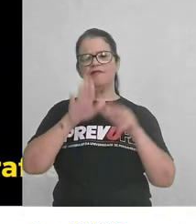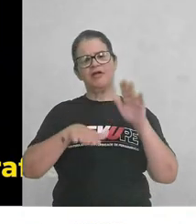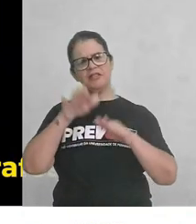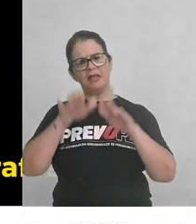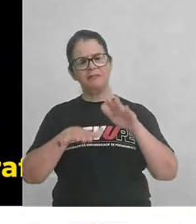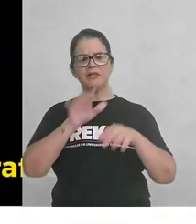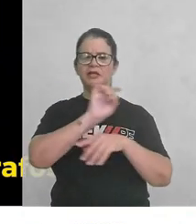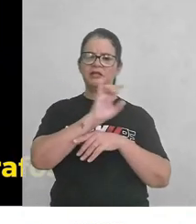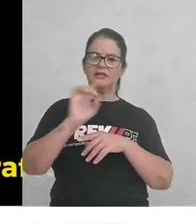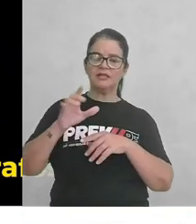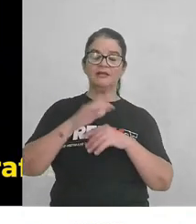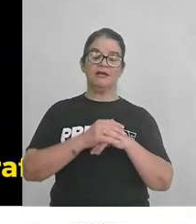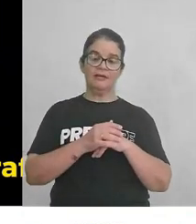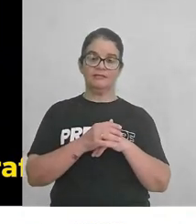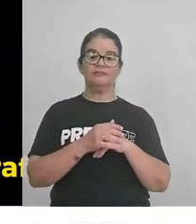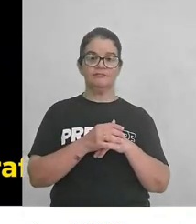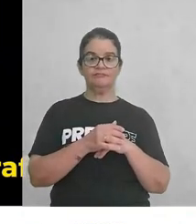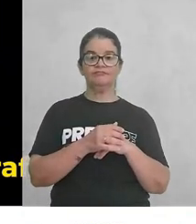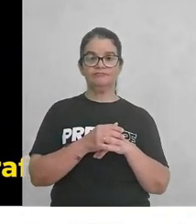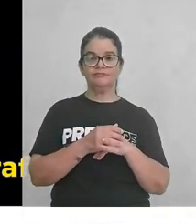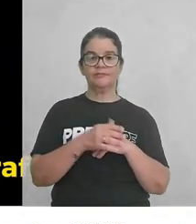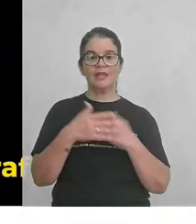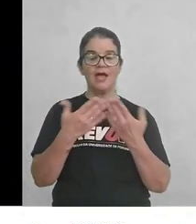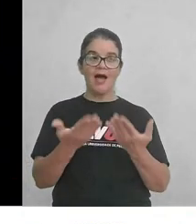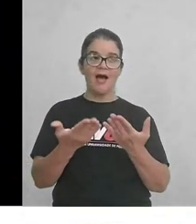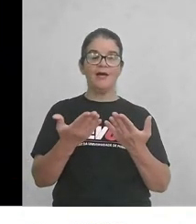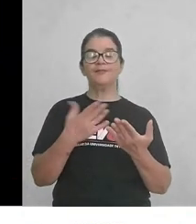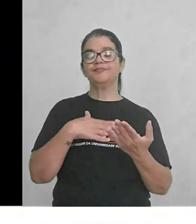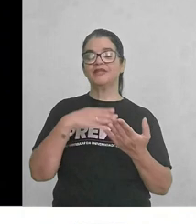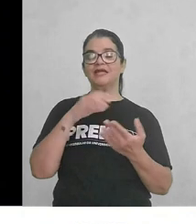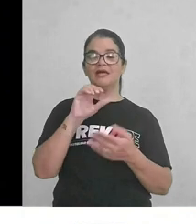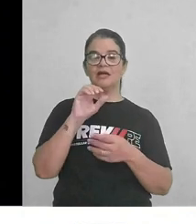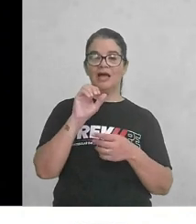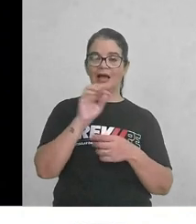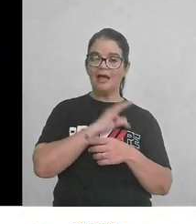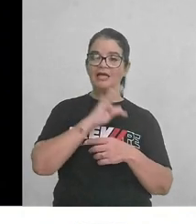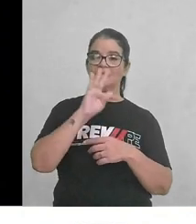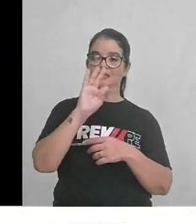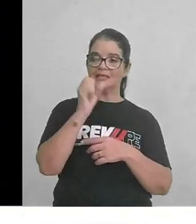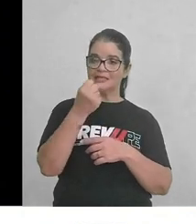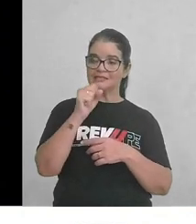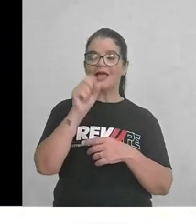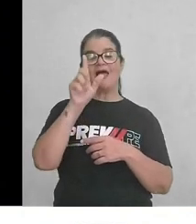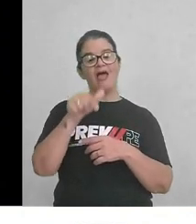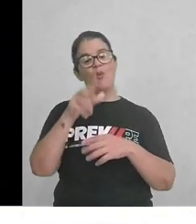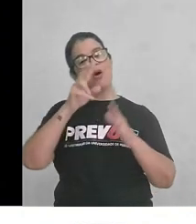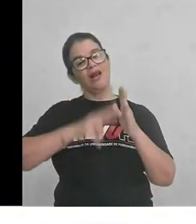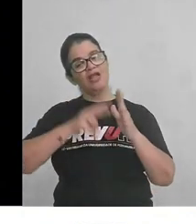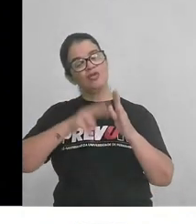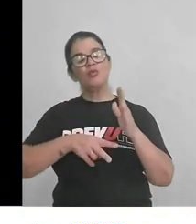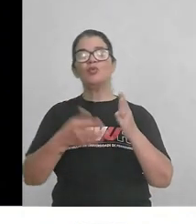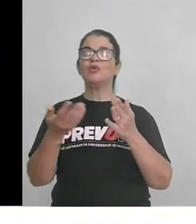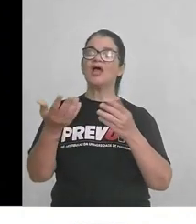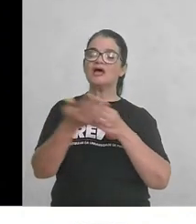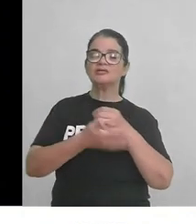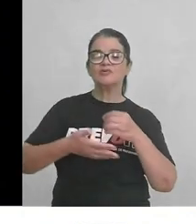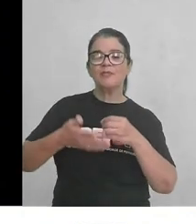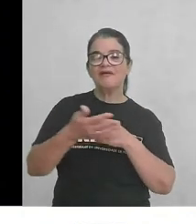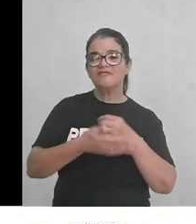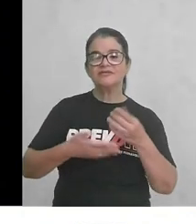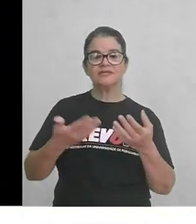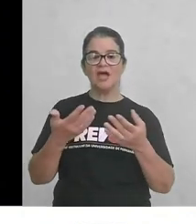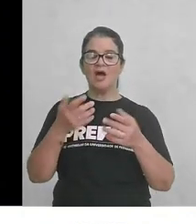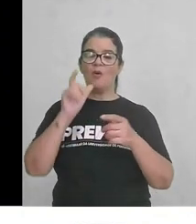é mais uma leitura superficial, entre os parágrafos, tá? Os títulos, subtítulos,